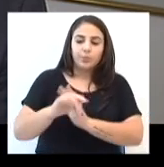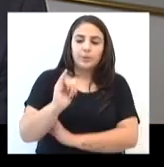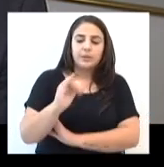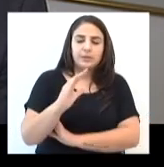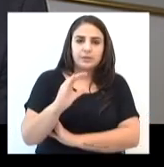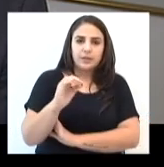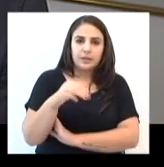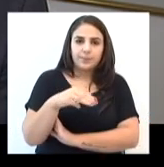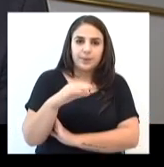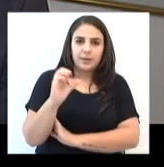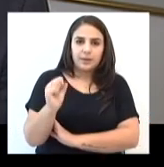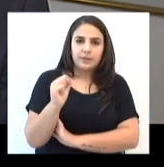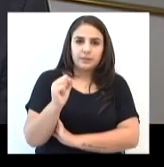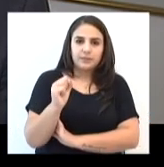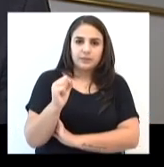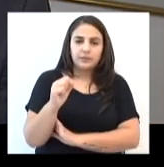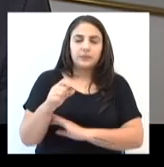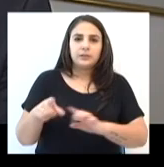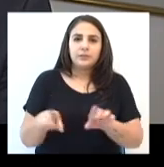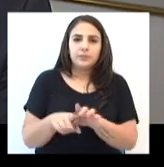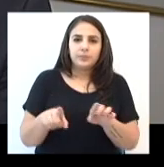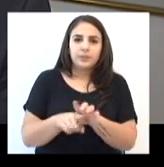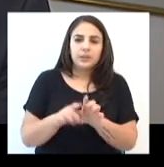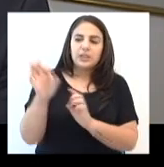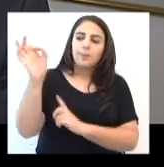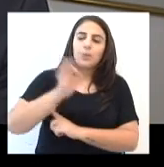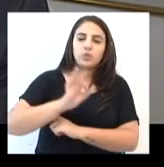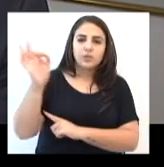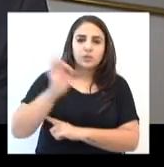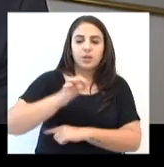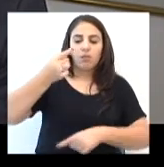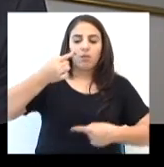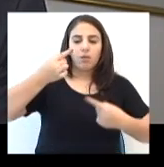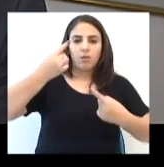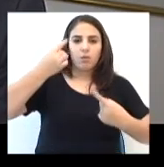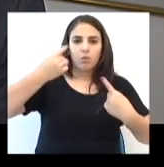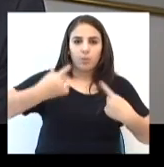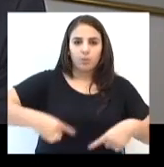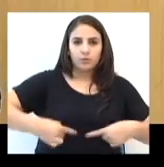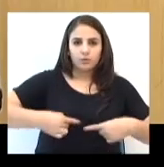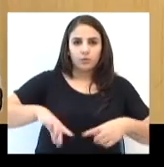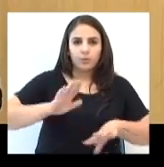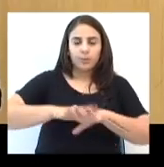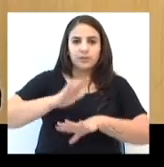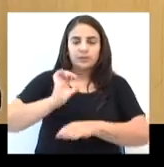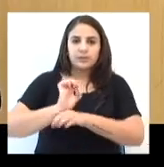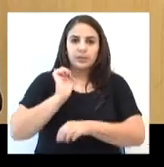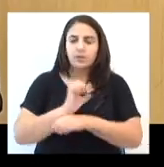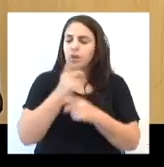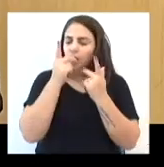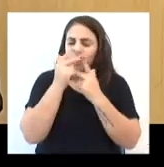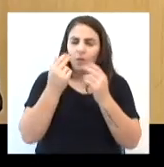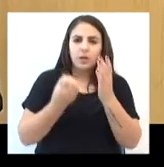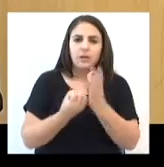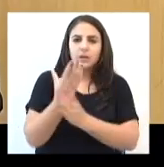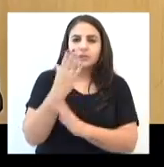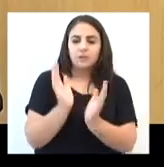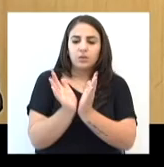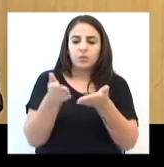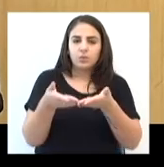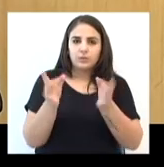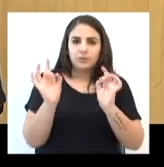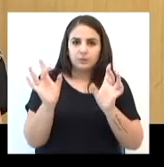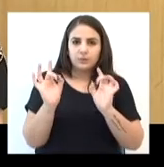ICMS da querosene aí em índices competitivos com outros estados. Mesmo com a criação da